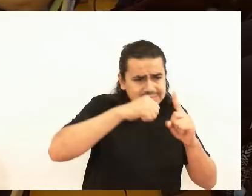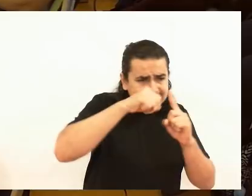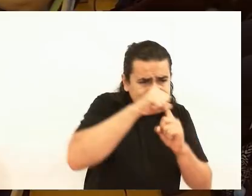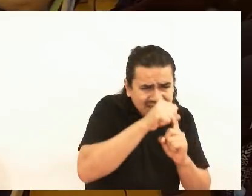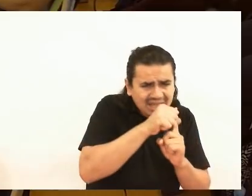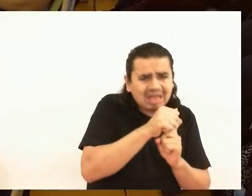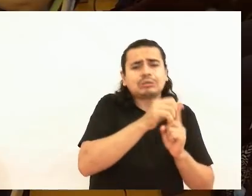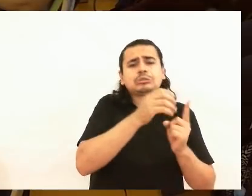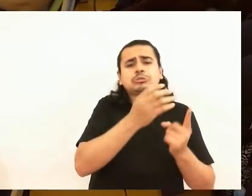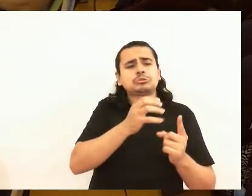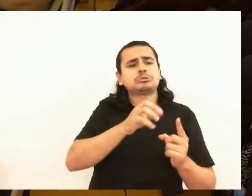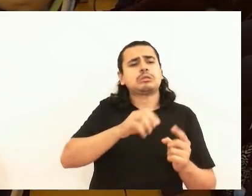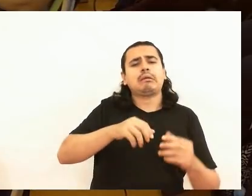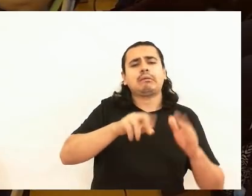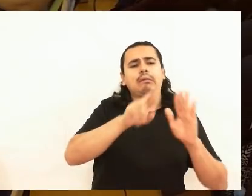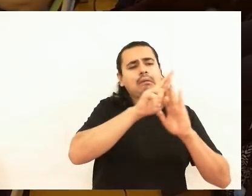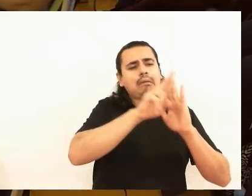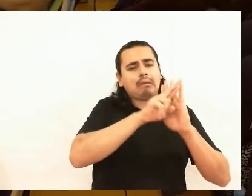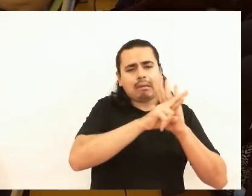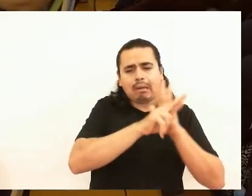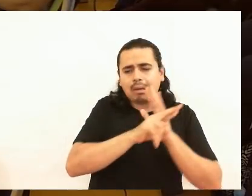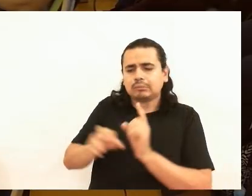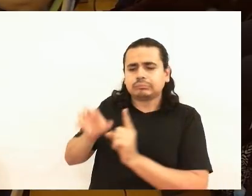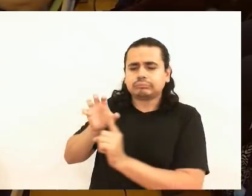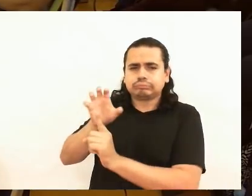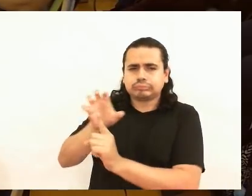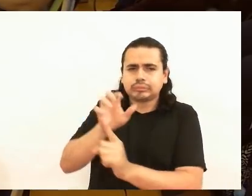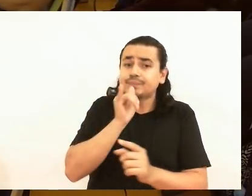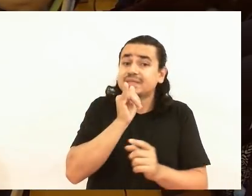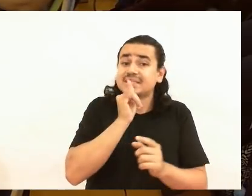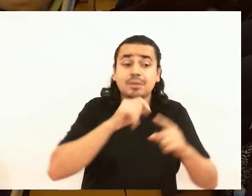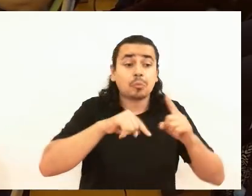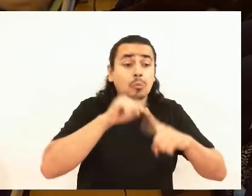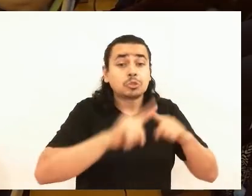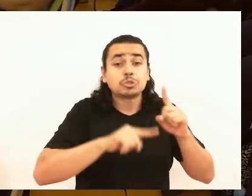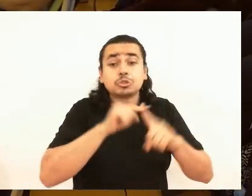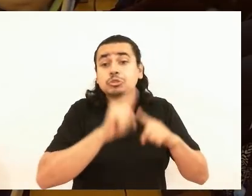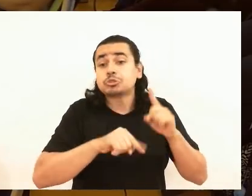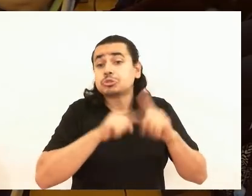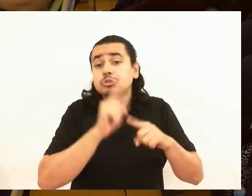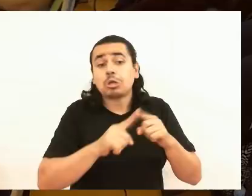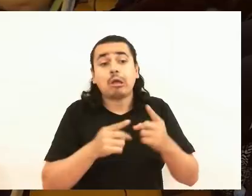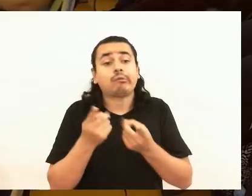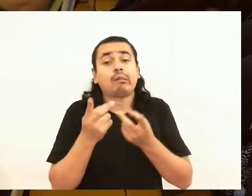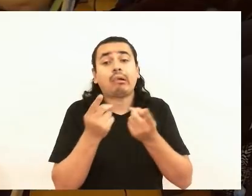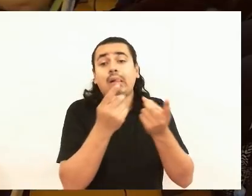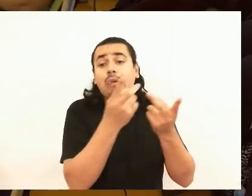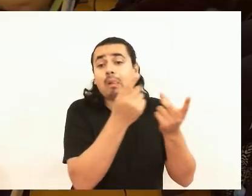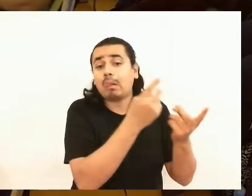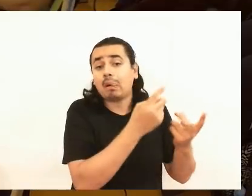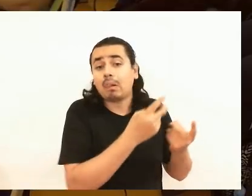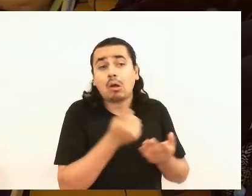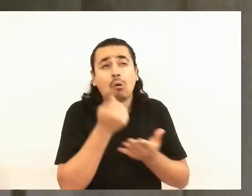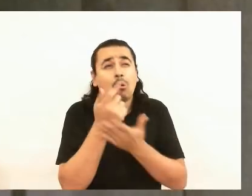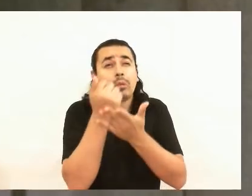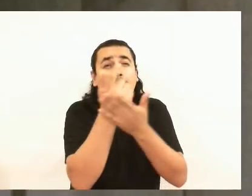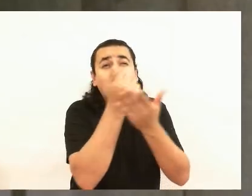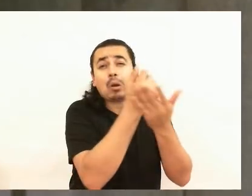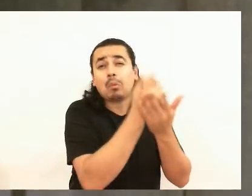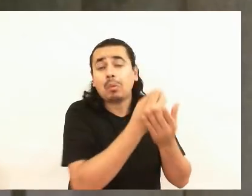indústria e uma indústria do entretenimento indústria do consumo dos objetos enfim é como